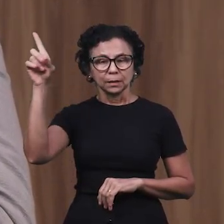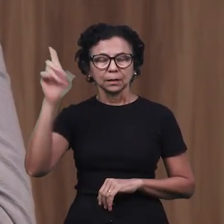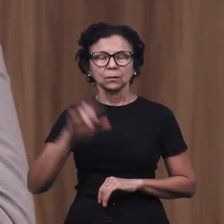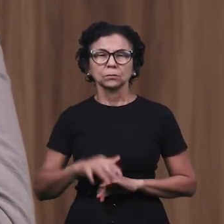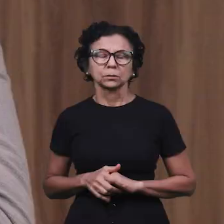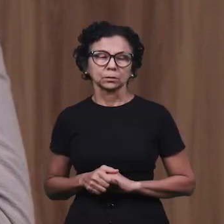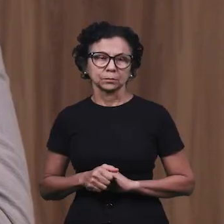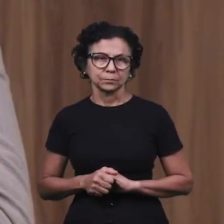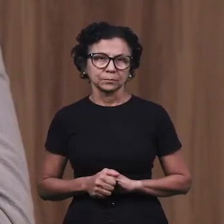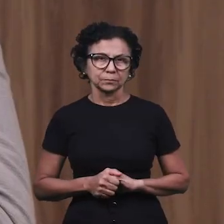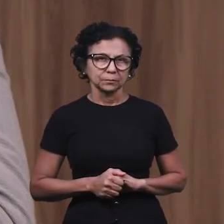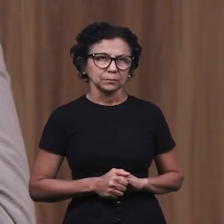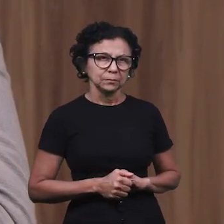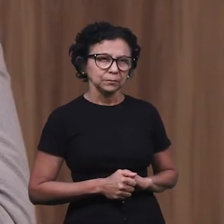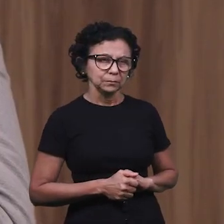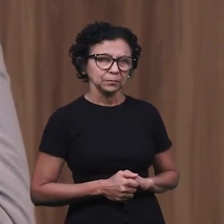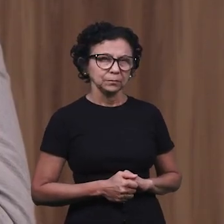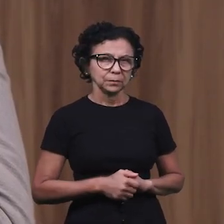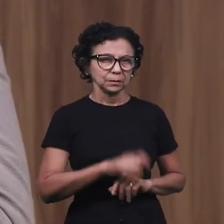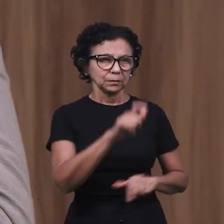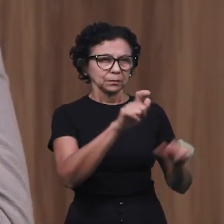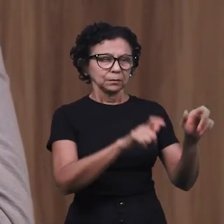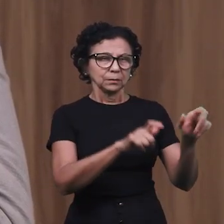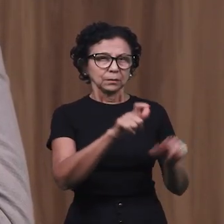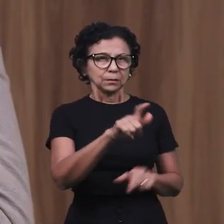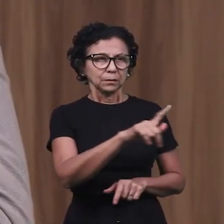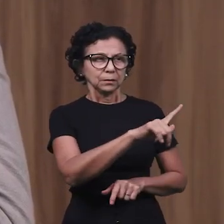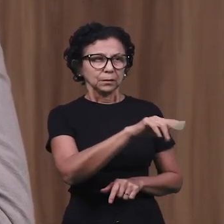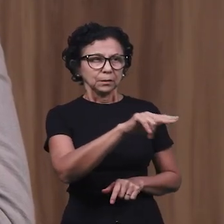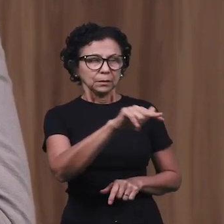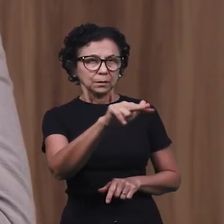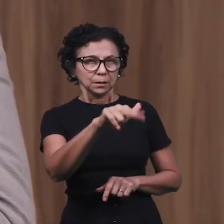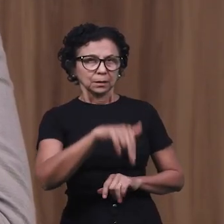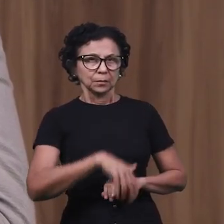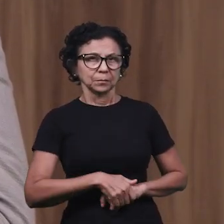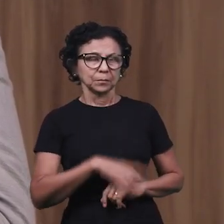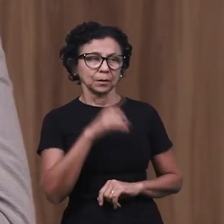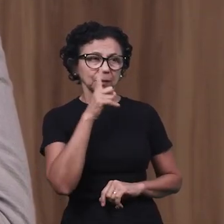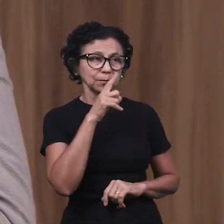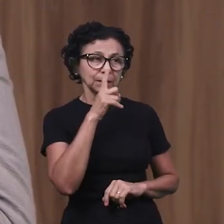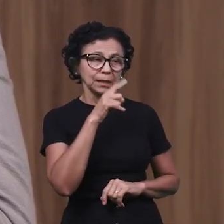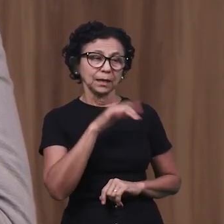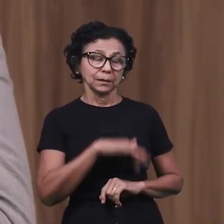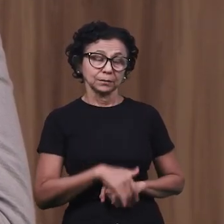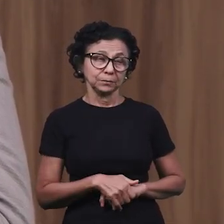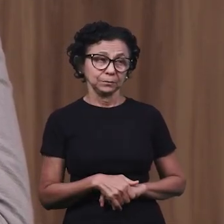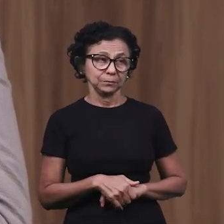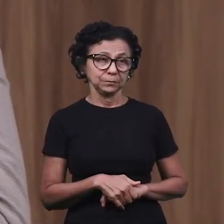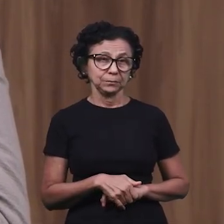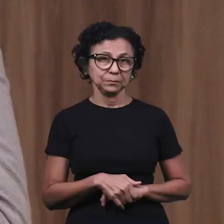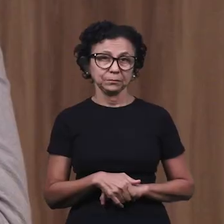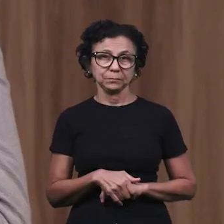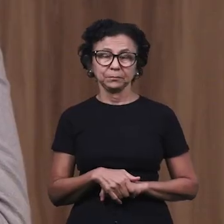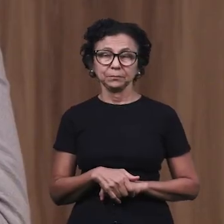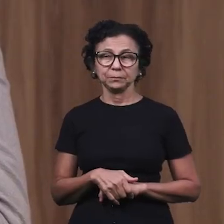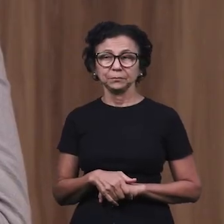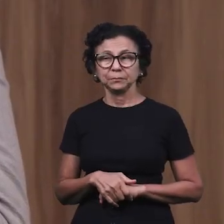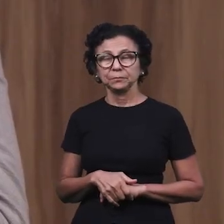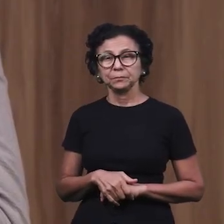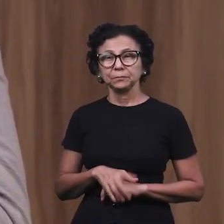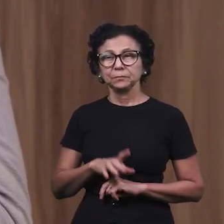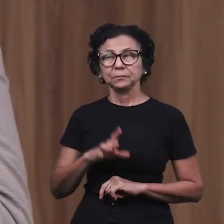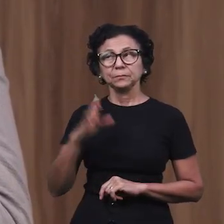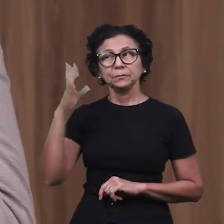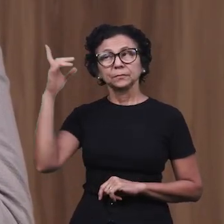falhas dos irmãos para aproximá-los de José? Porque nós vamos ver